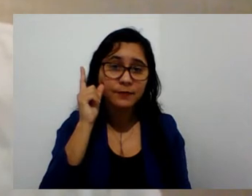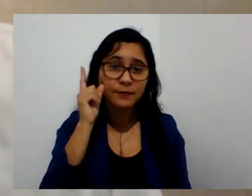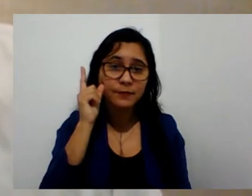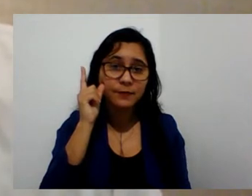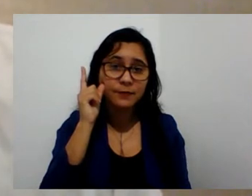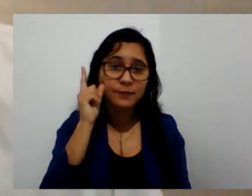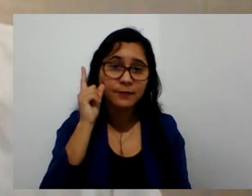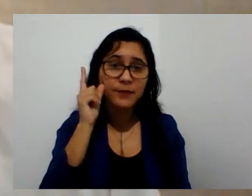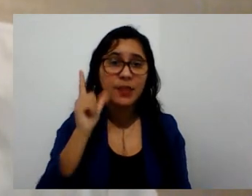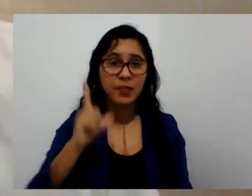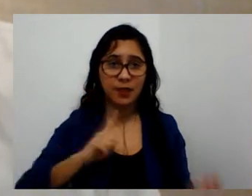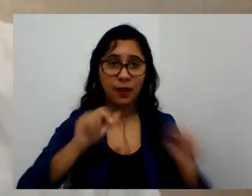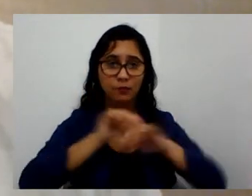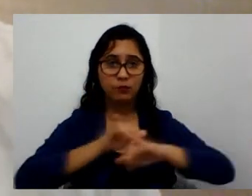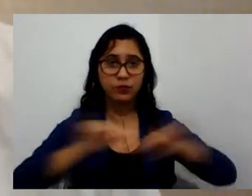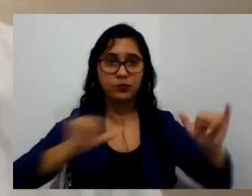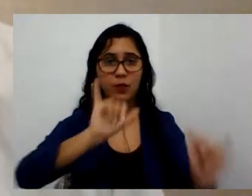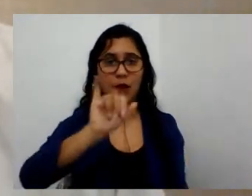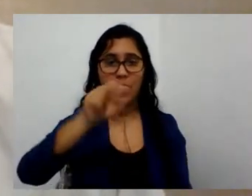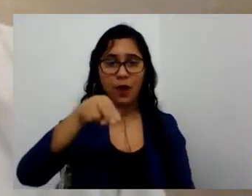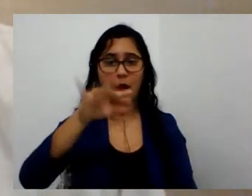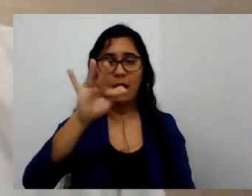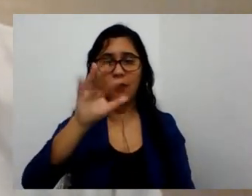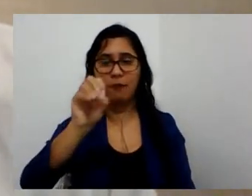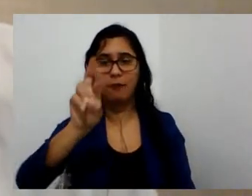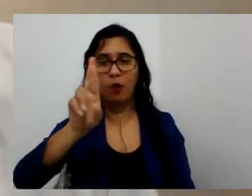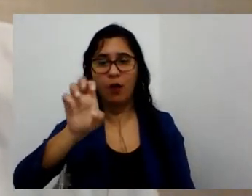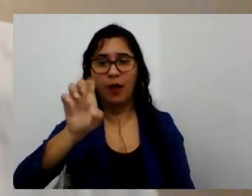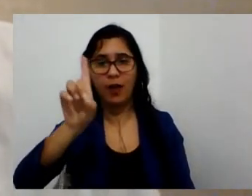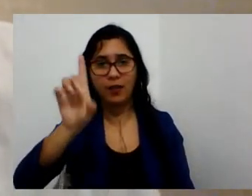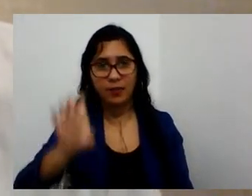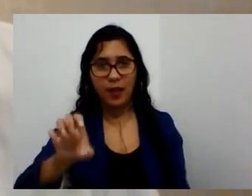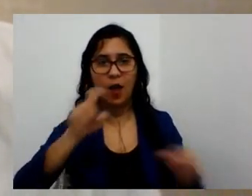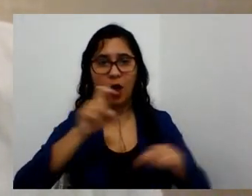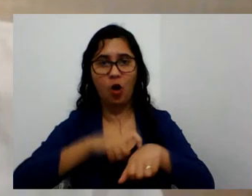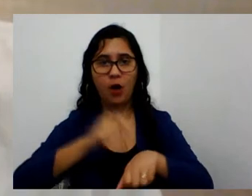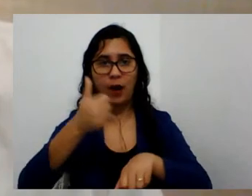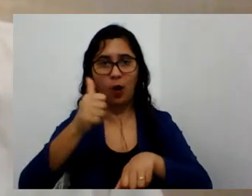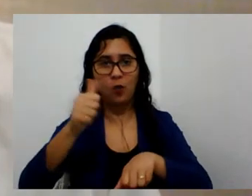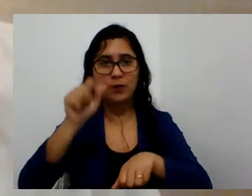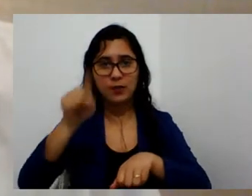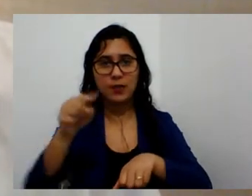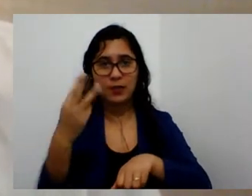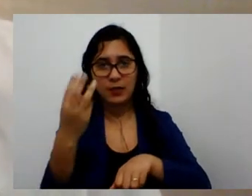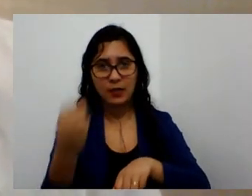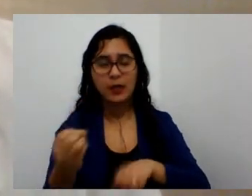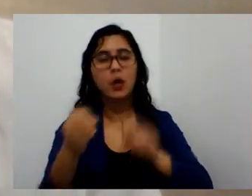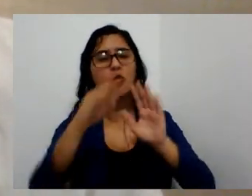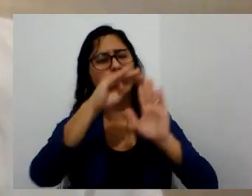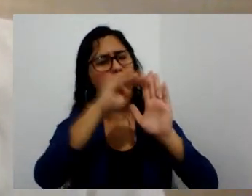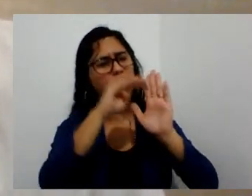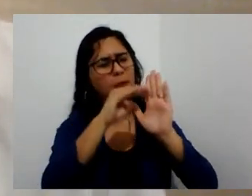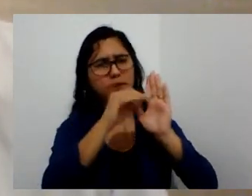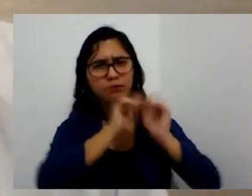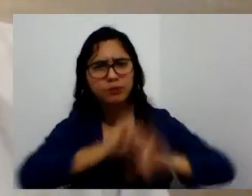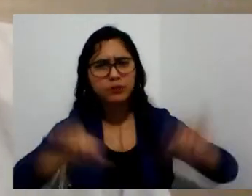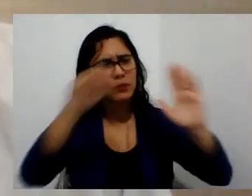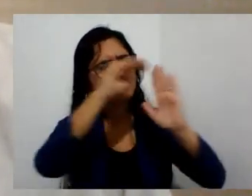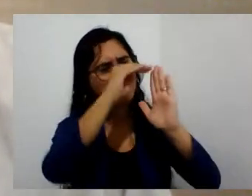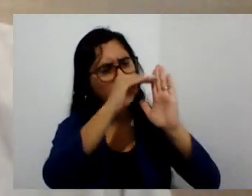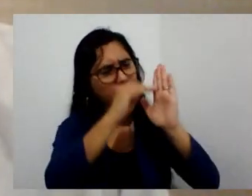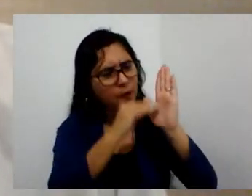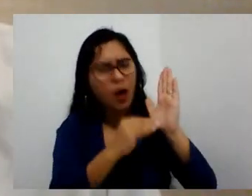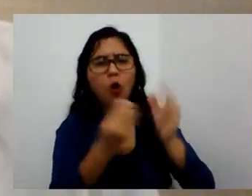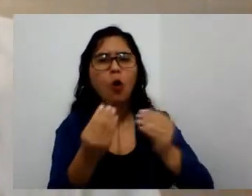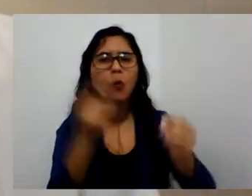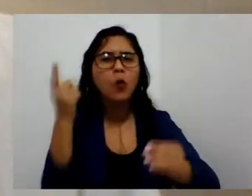no InfoRede, às 11h36, todo o roteiro necessário para se alcançar as urnas